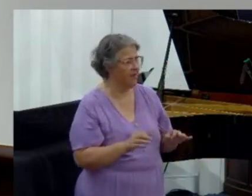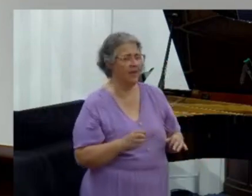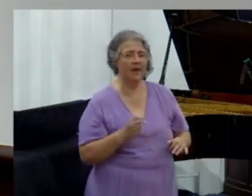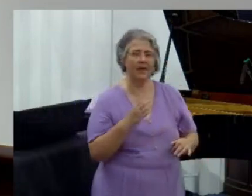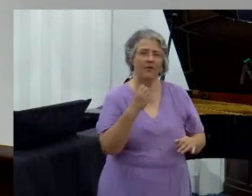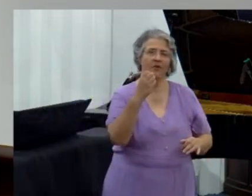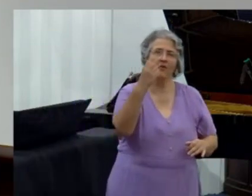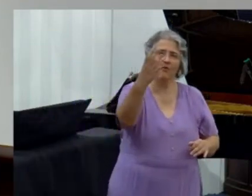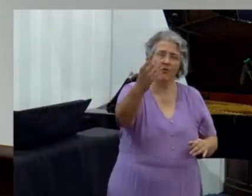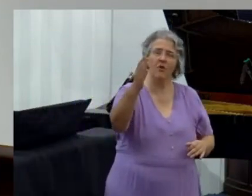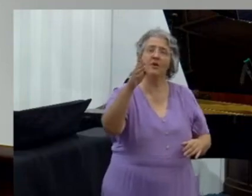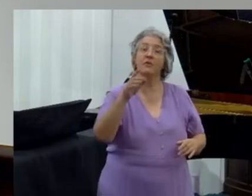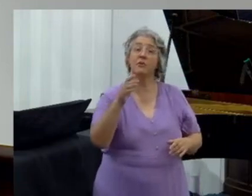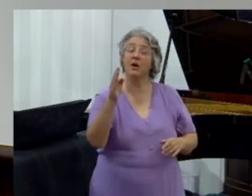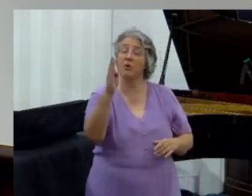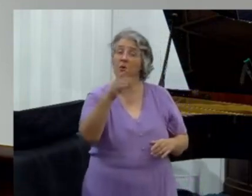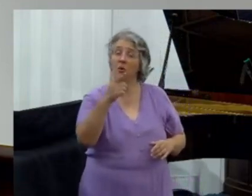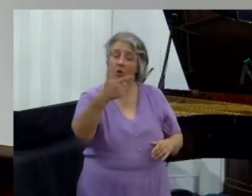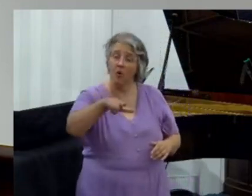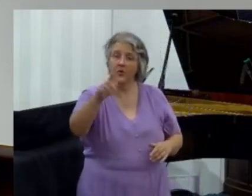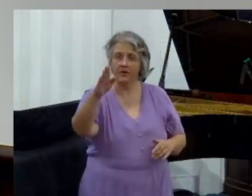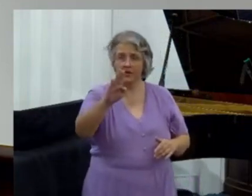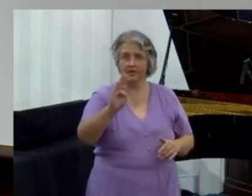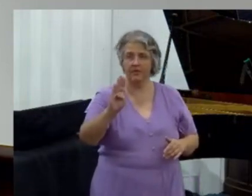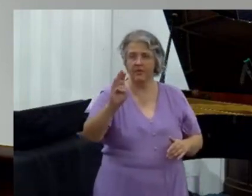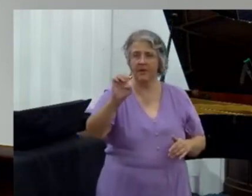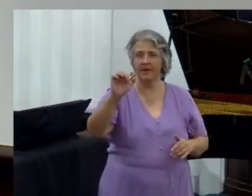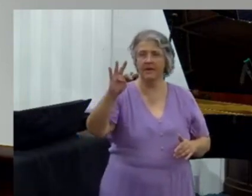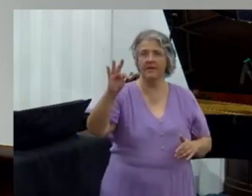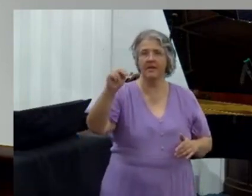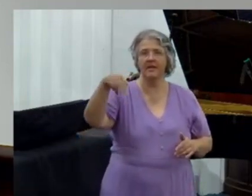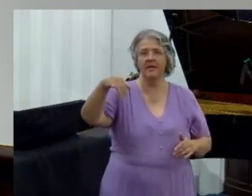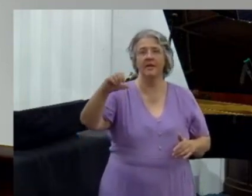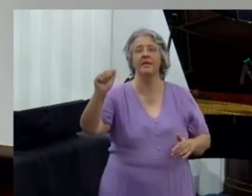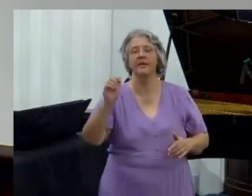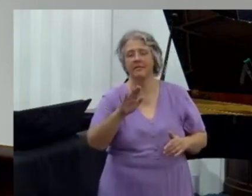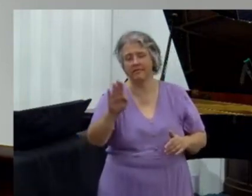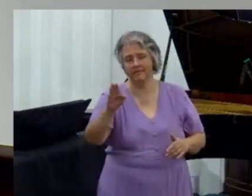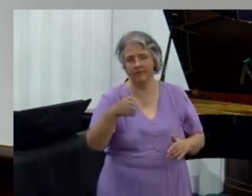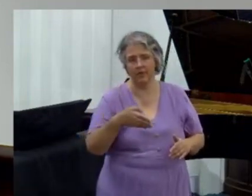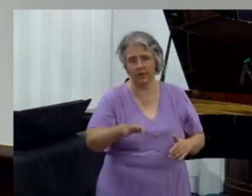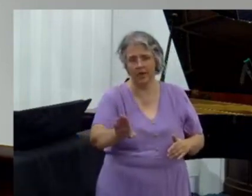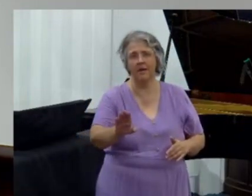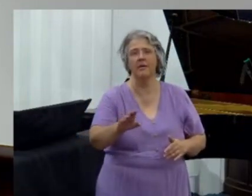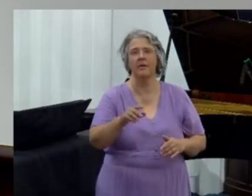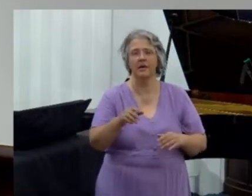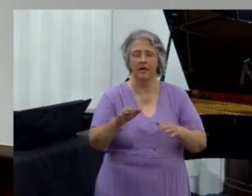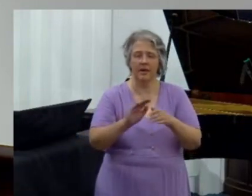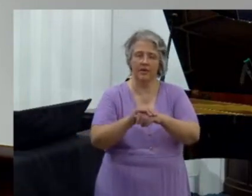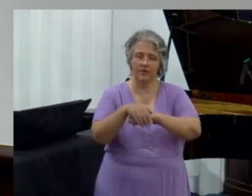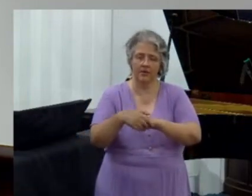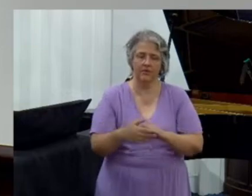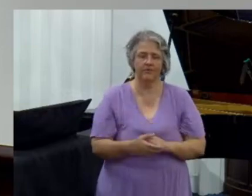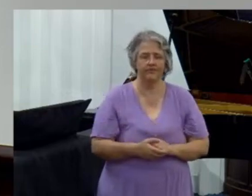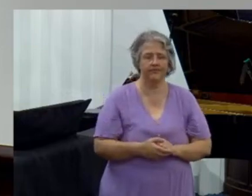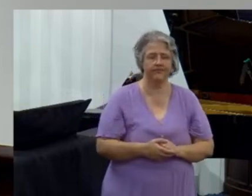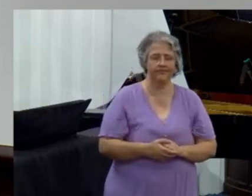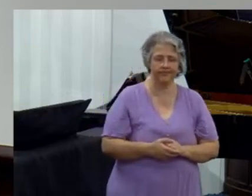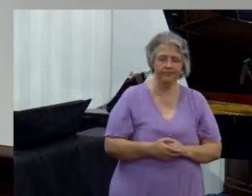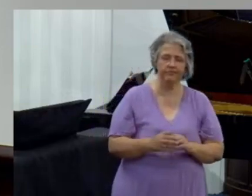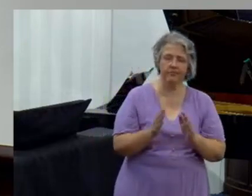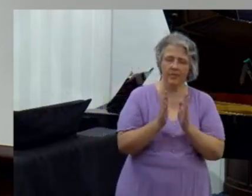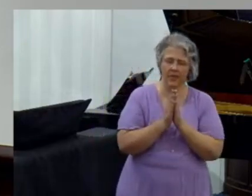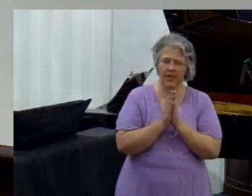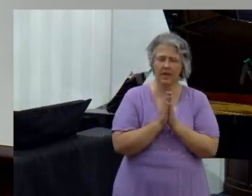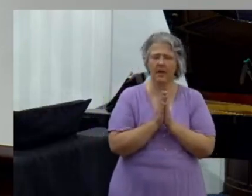passou a noite. Vamos orar? Senhor Deus, mais uma vez nos colocamos diante da Tua palavra, que reconhecemos como única regra